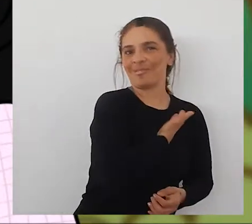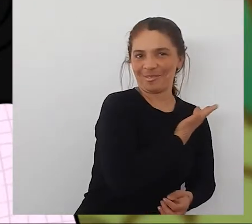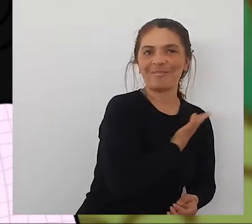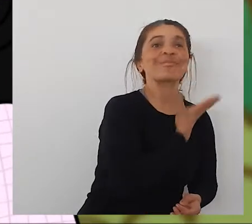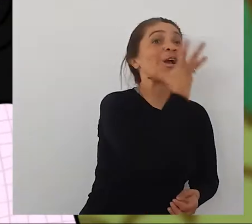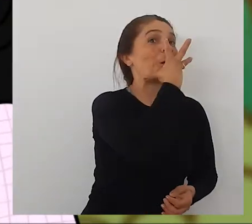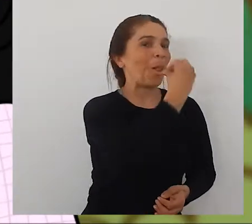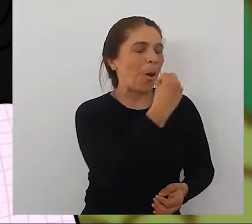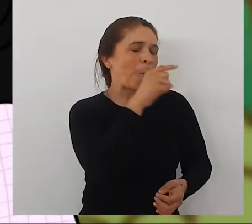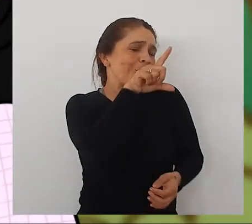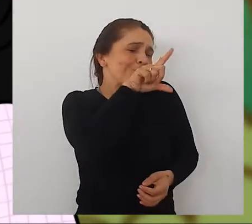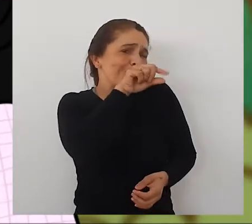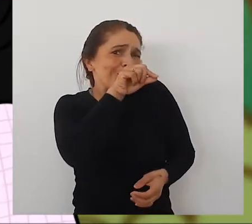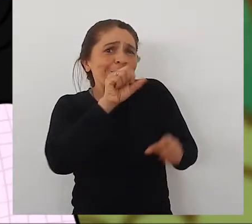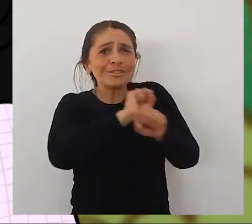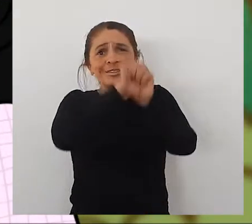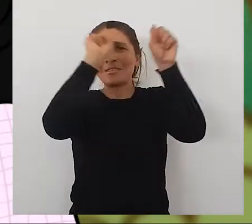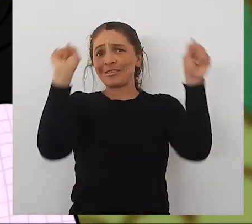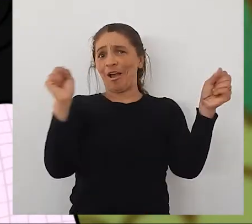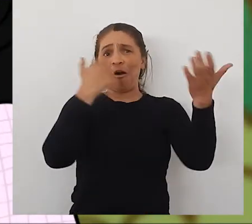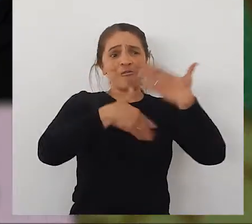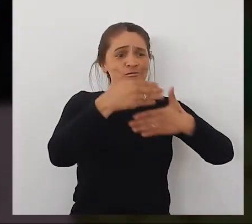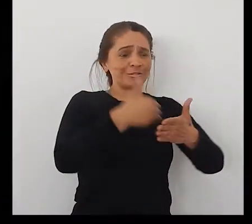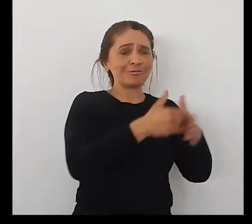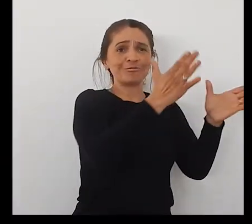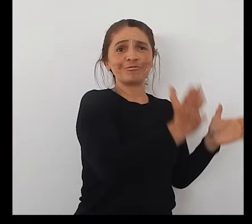dos ovos guará. Minhas galinhas estão salvas.